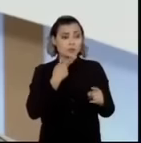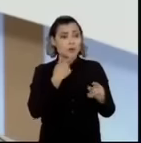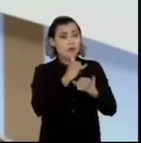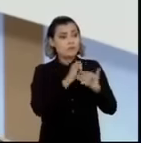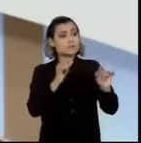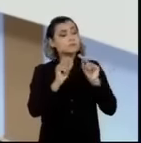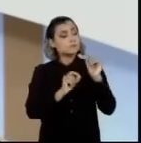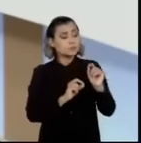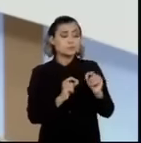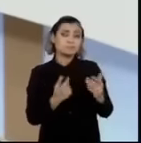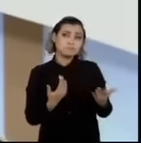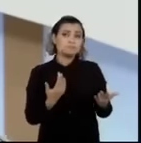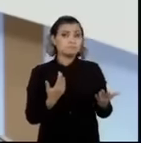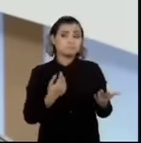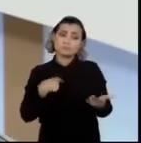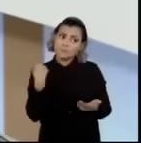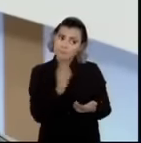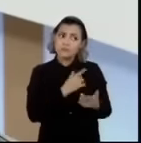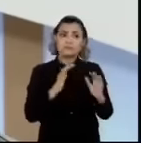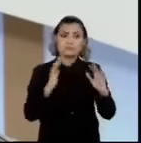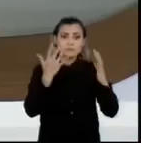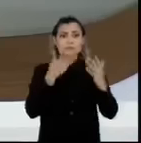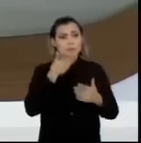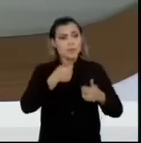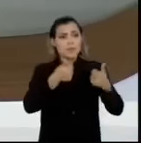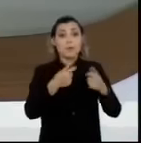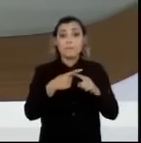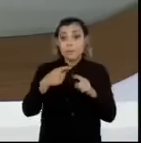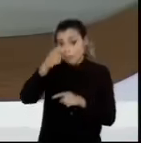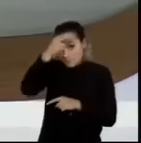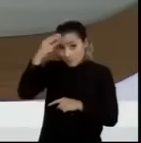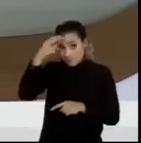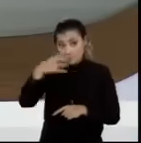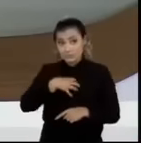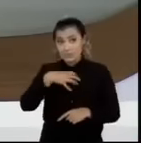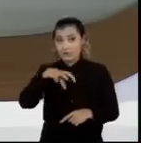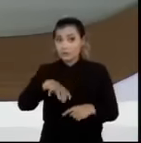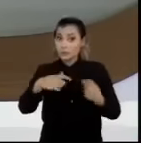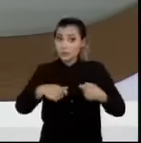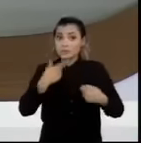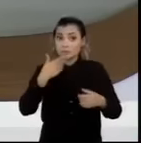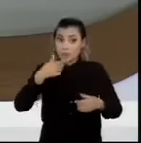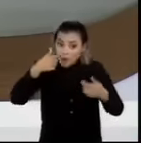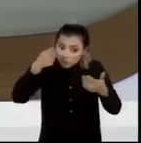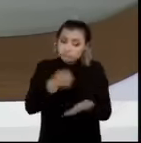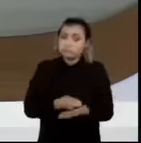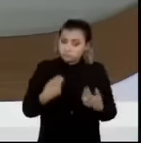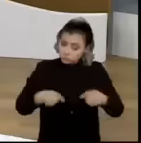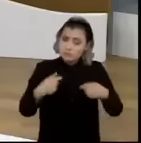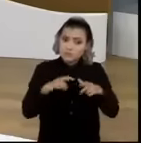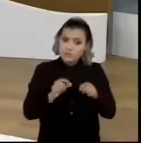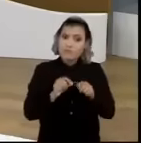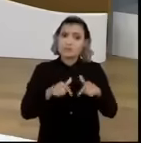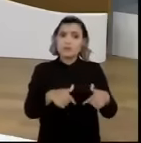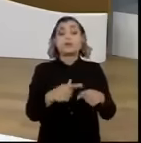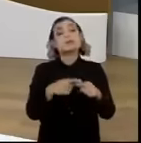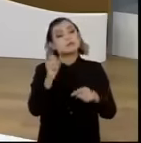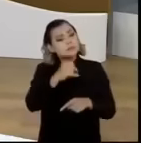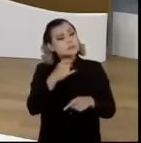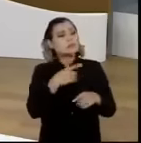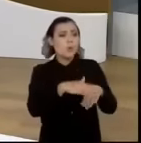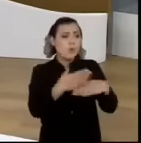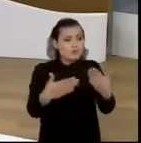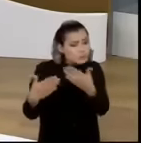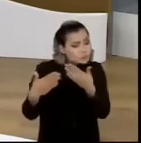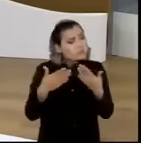fato, vamos fazer, foi um pedido até do prefeito de Salvador dizer Neto, que tinha que exatamente. Fazer, né? Não, e não tem problema nenhum, o Neto conversou, acho